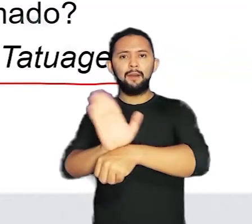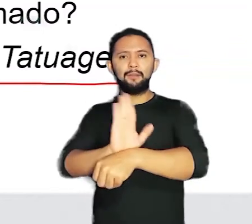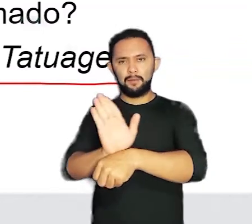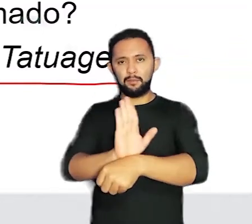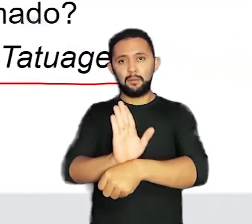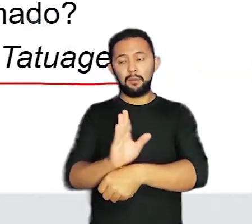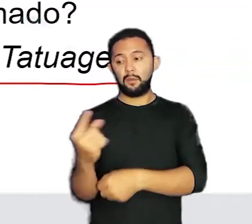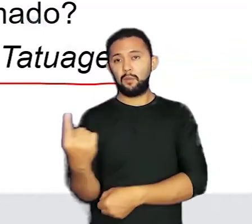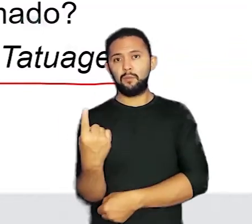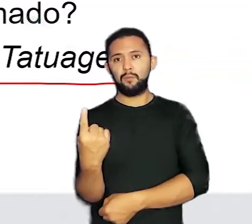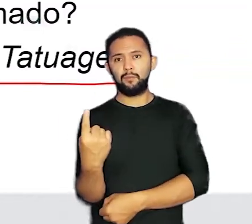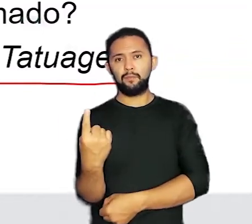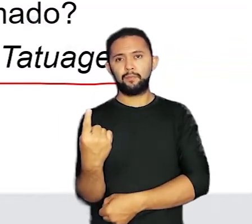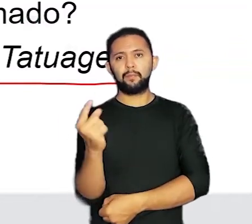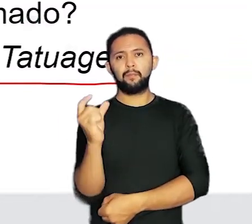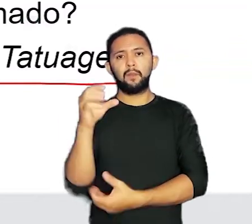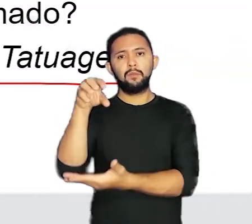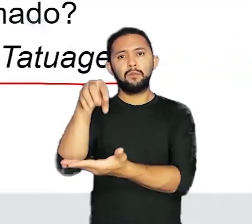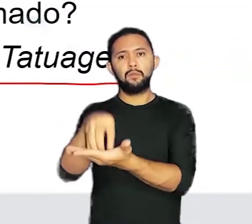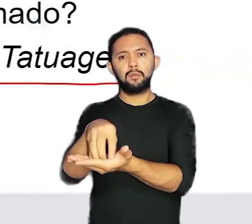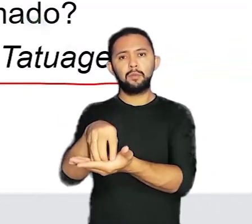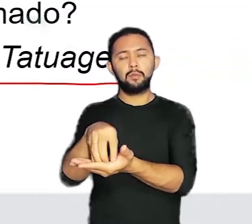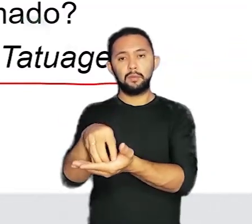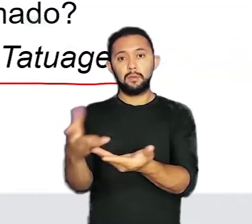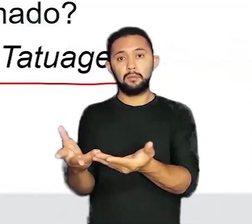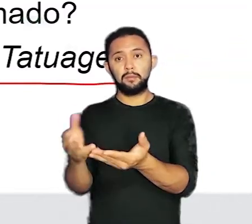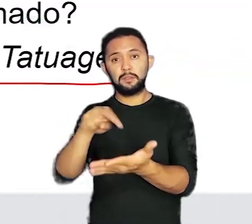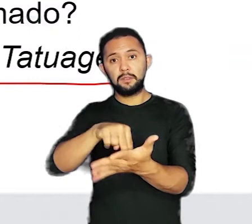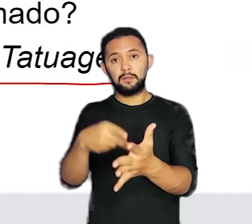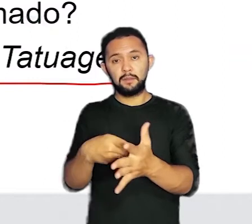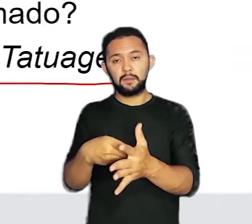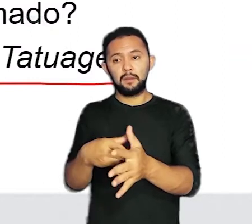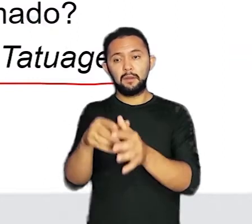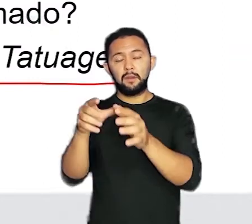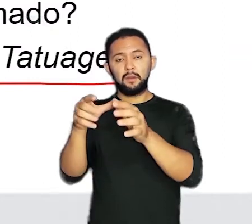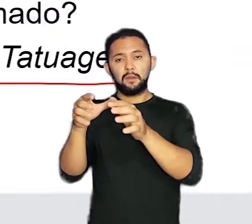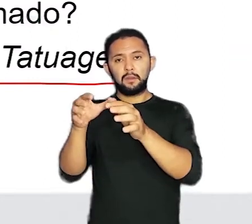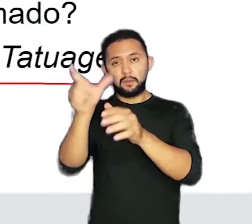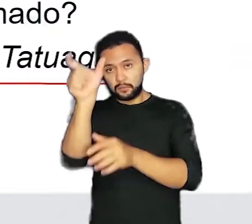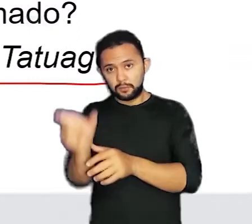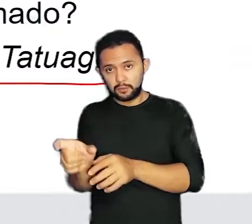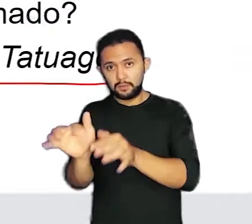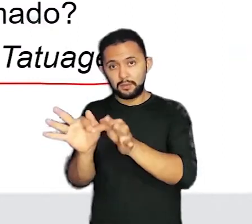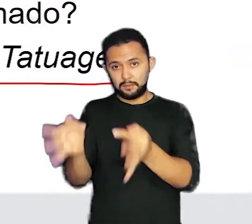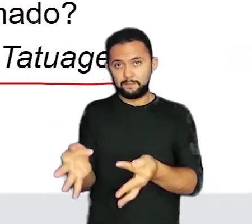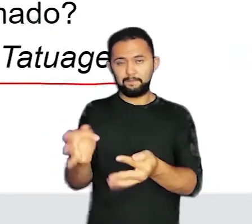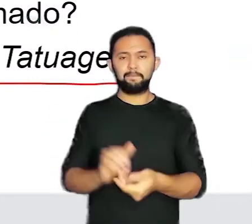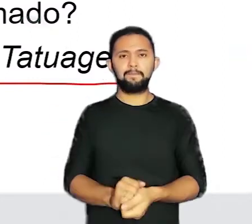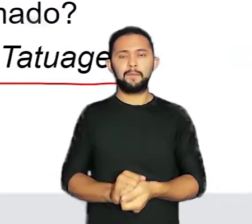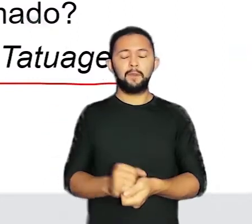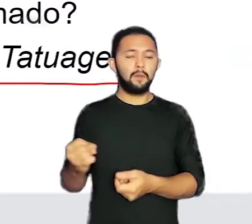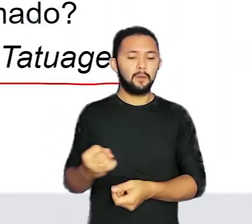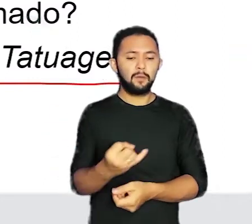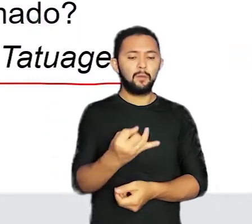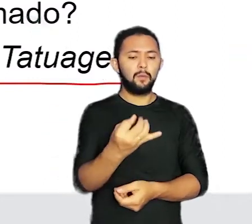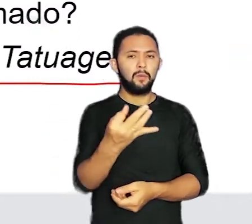núcleo. O núcleo aí, no caso, é filme. O sujeito vai ser simples. Então, o que caracteriza o sujeito simples é a quantidade de